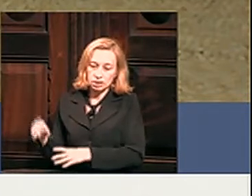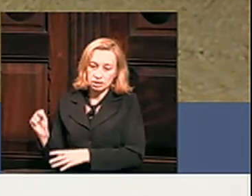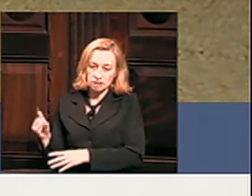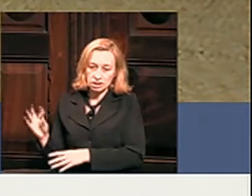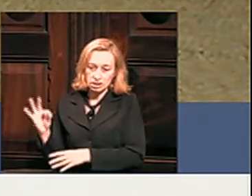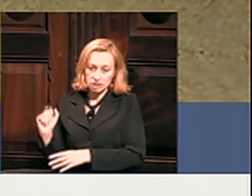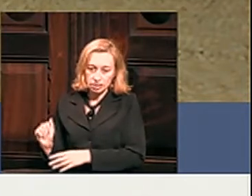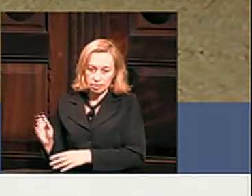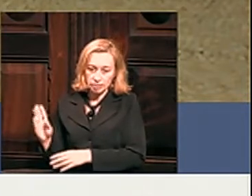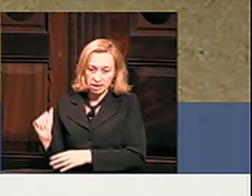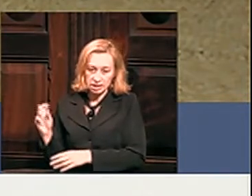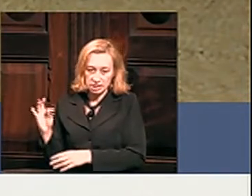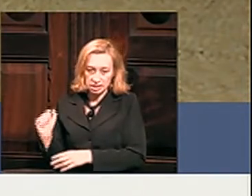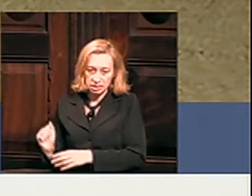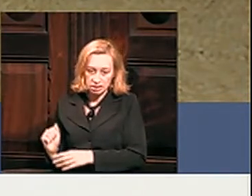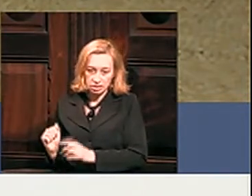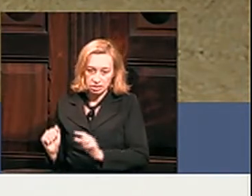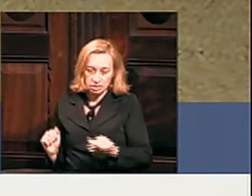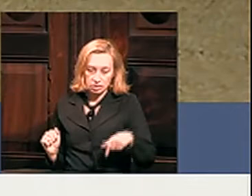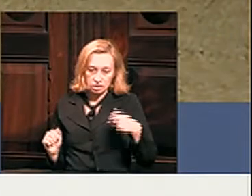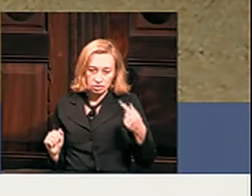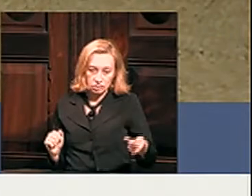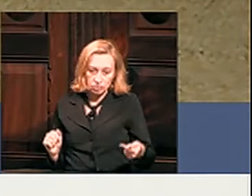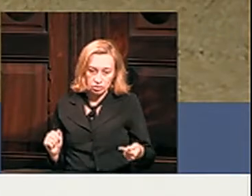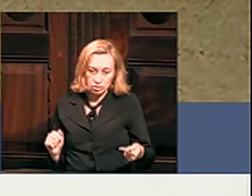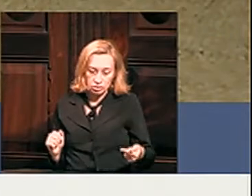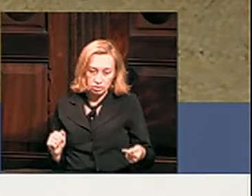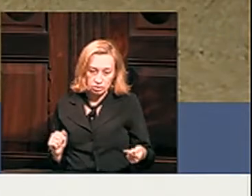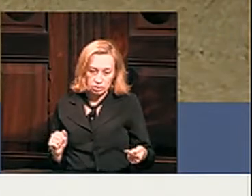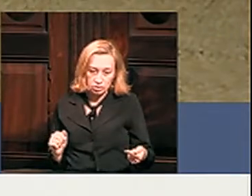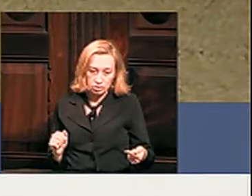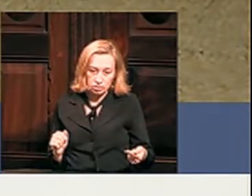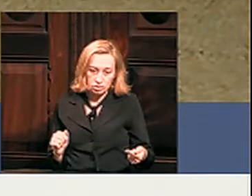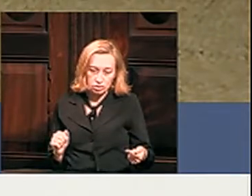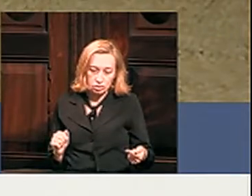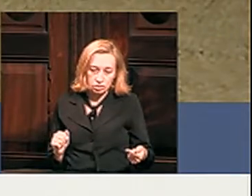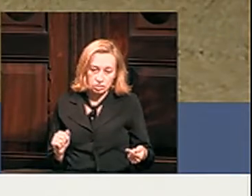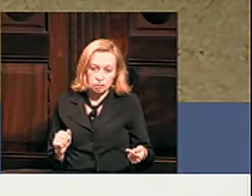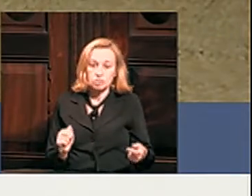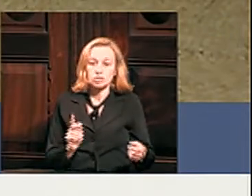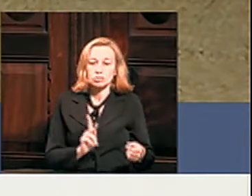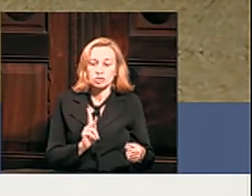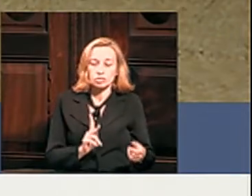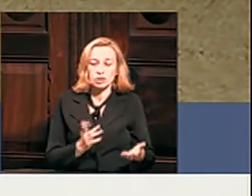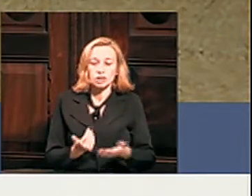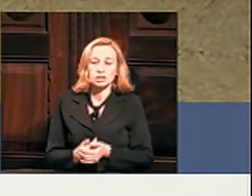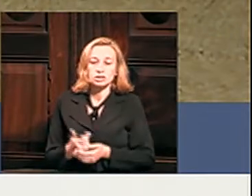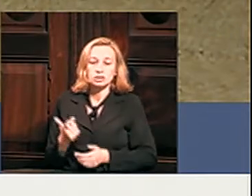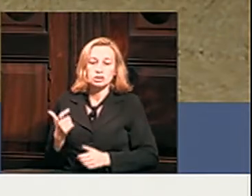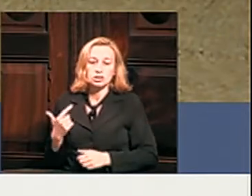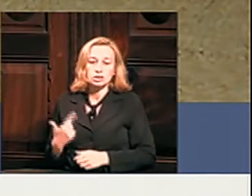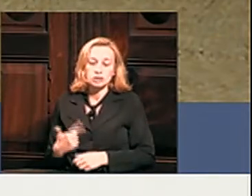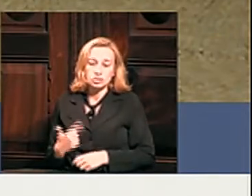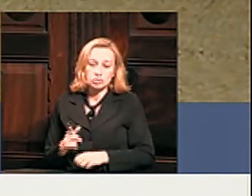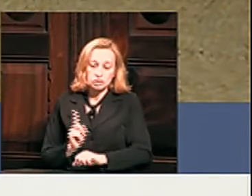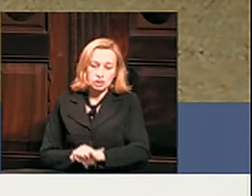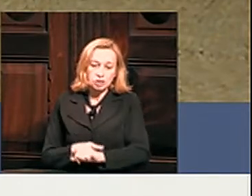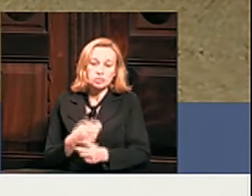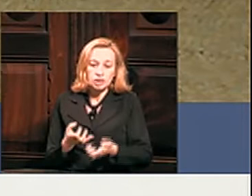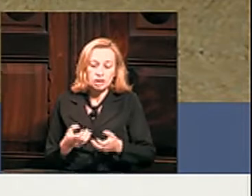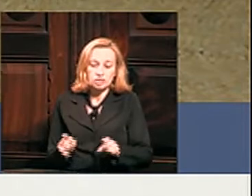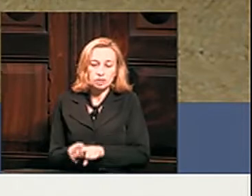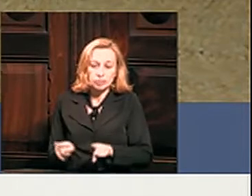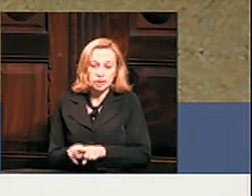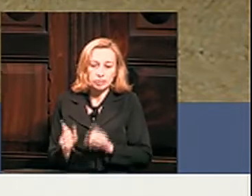outro lado, a instituição da comissão para aprofundar os estudos sobre as outras alíquotas. No segundo tempo, e perto de concluir, eu quero saudar